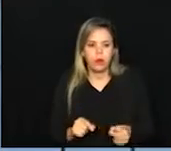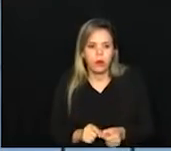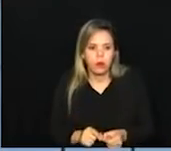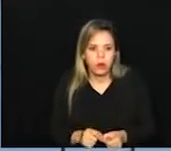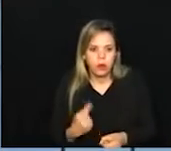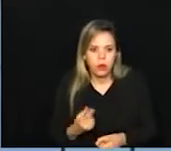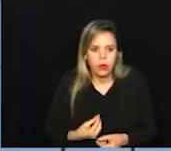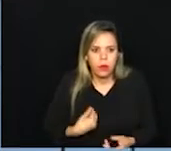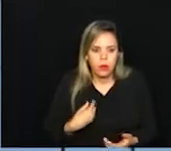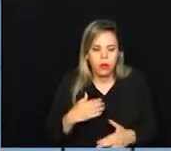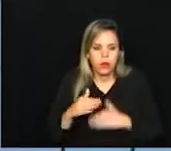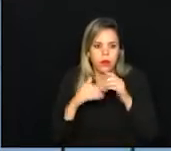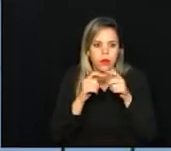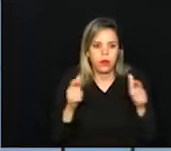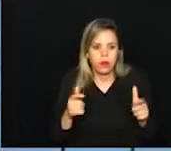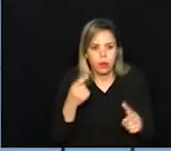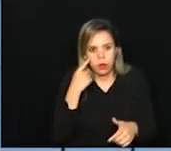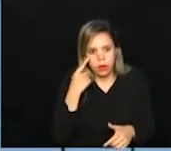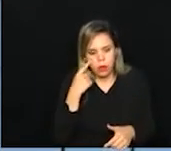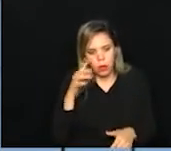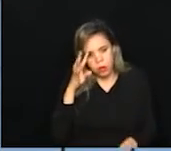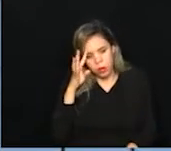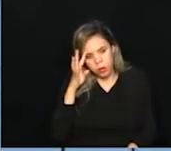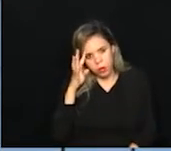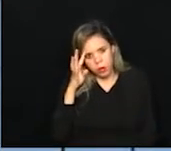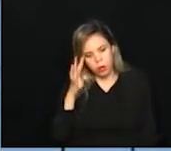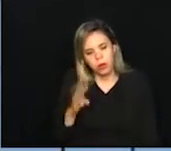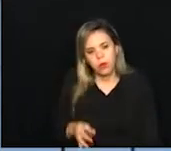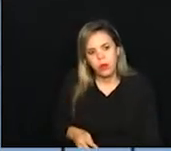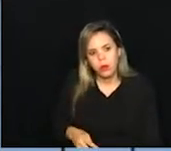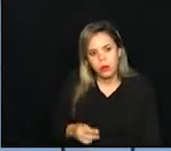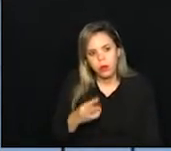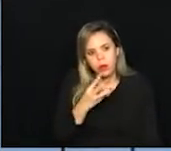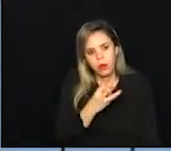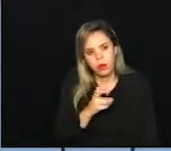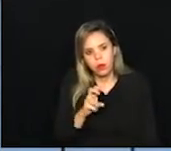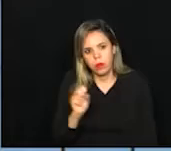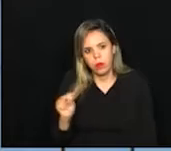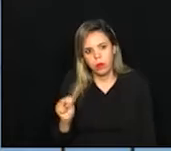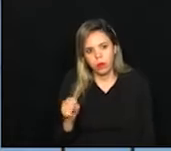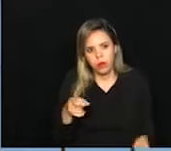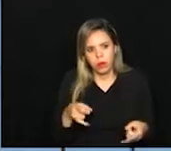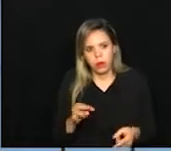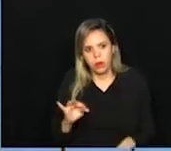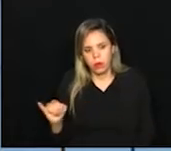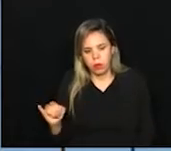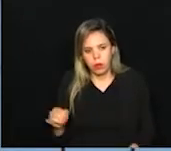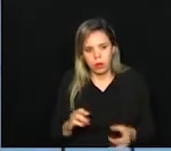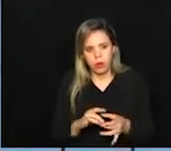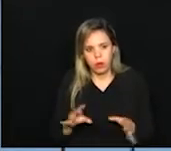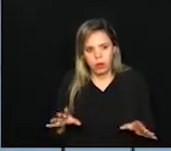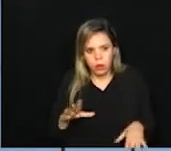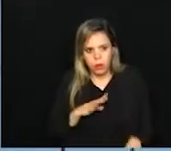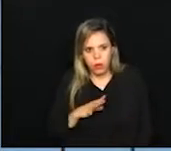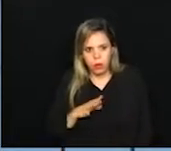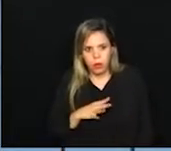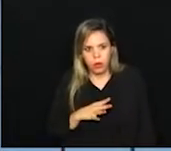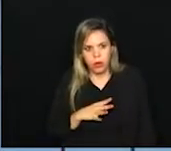Mas nós estamos avançando. Olha, nesta quarta-feira, dos 358 leitos de UTI disponíveis na